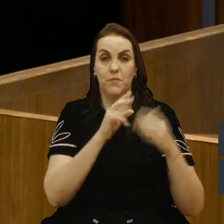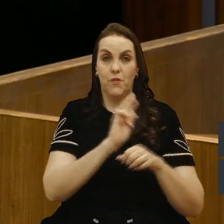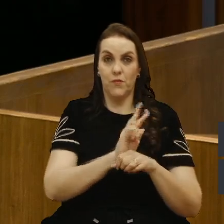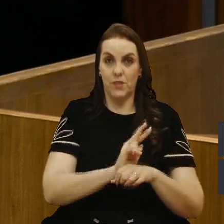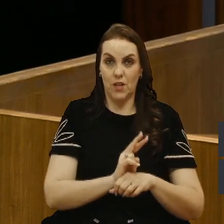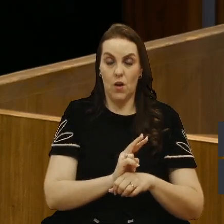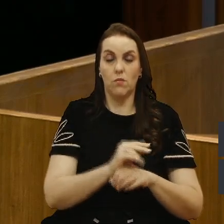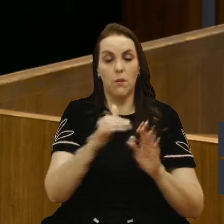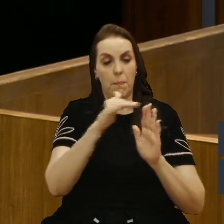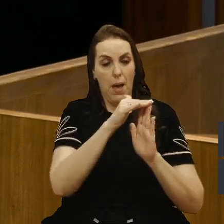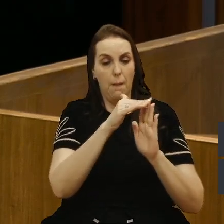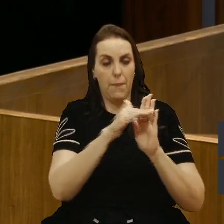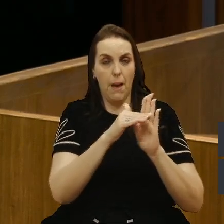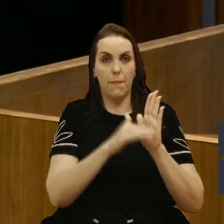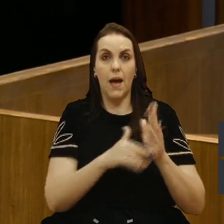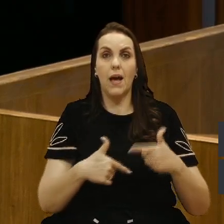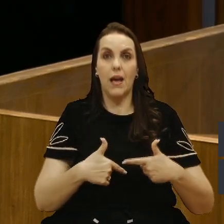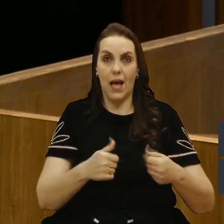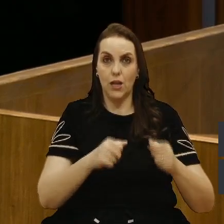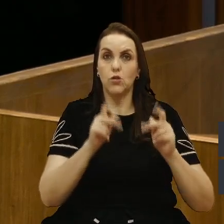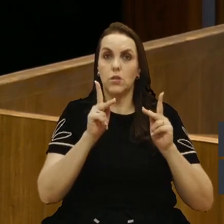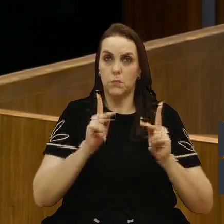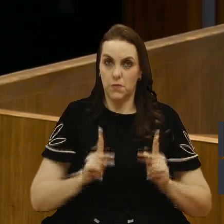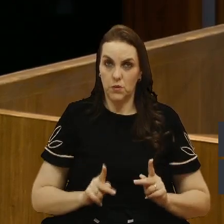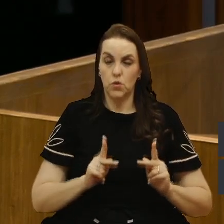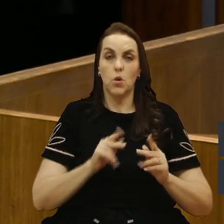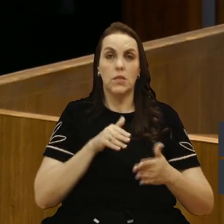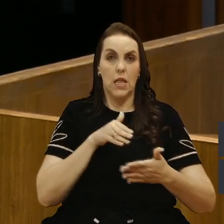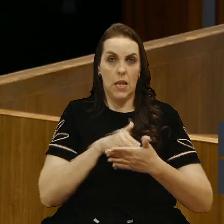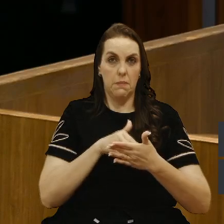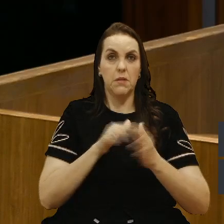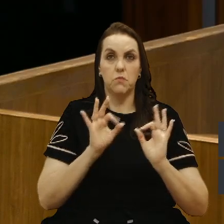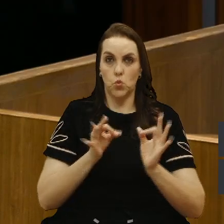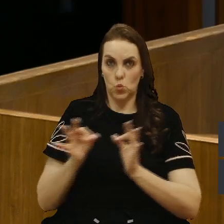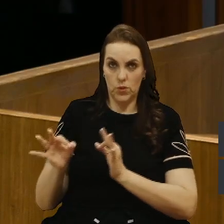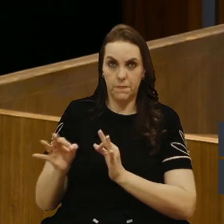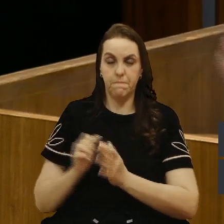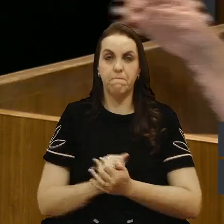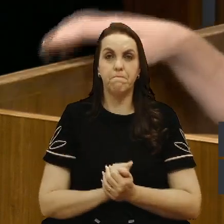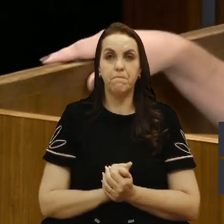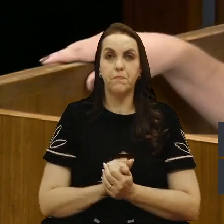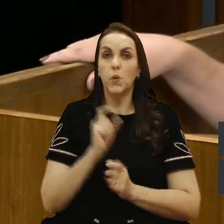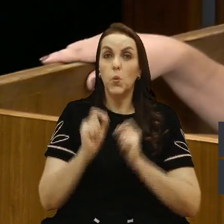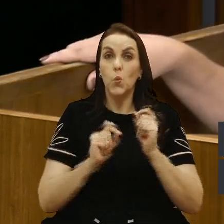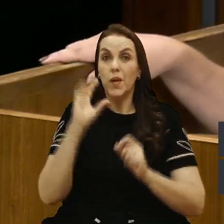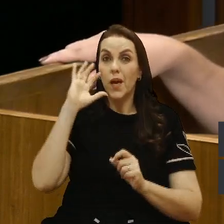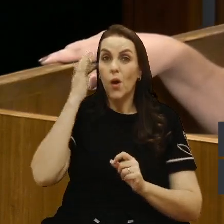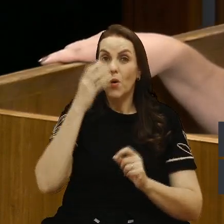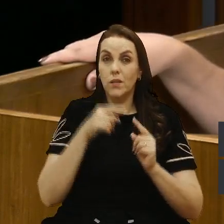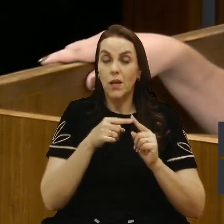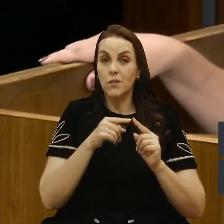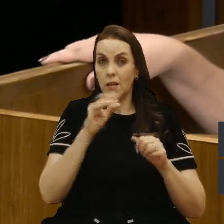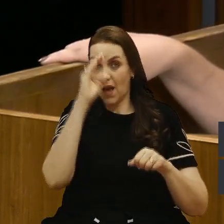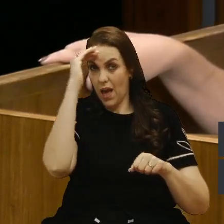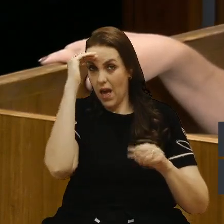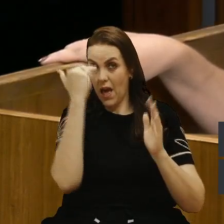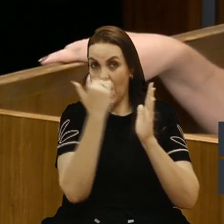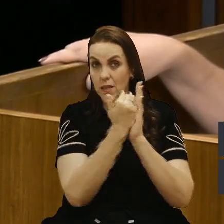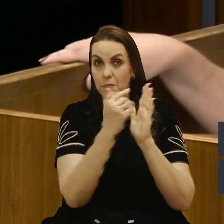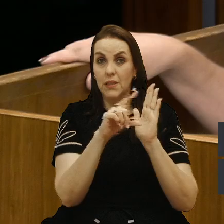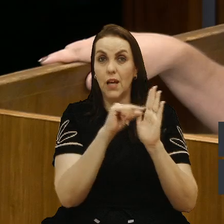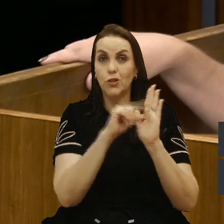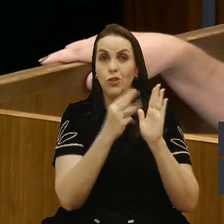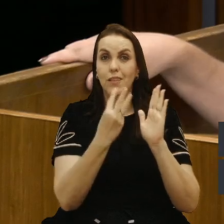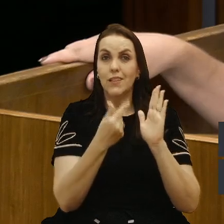cumpridos. Despesa com pessoal permanecem dentro dos limites. O que acontece com o descumprimento da lei do artigo